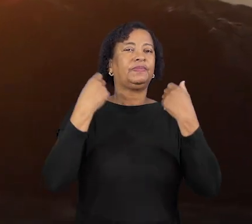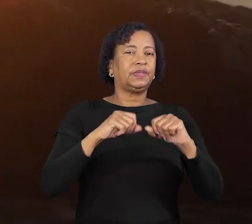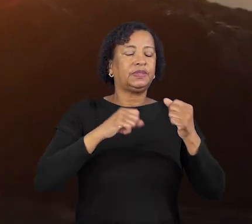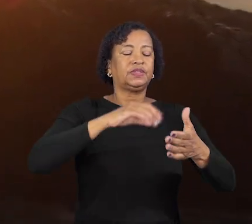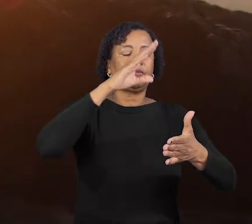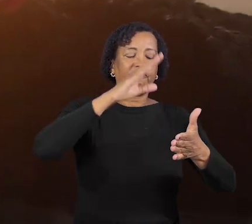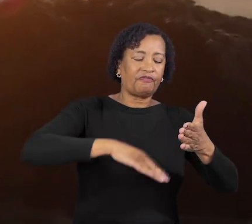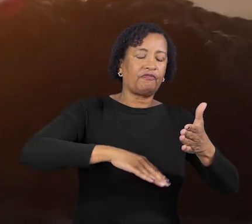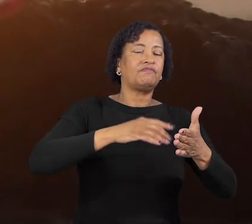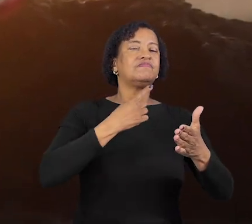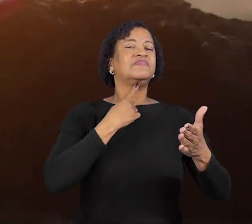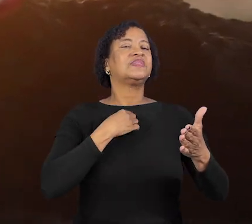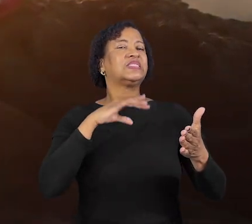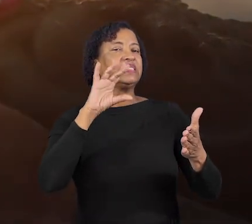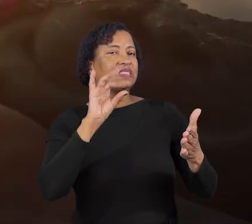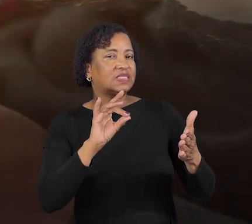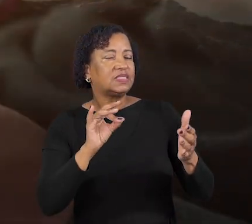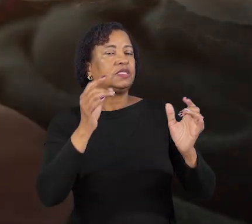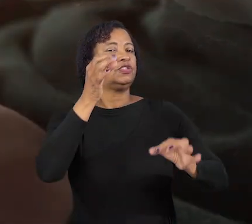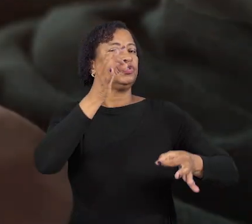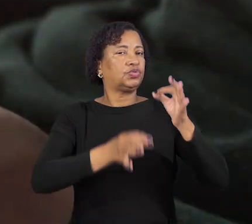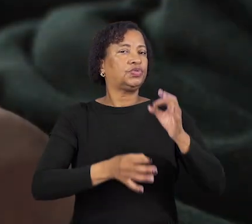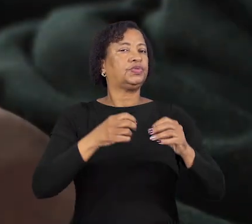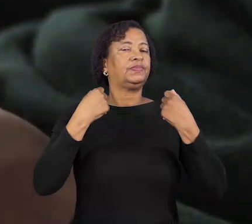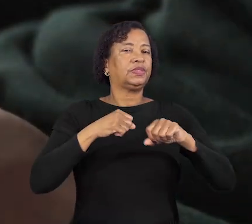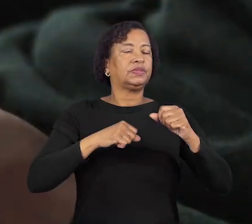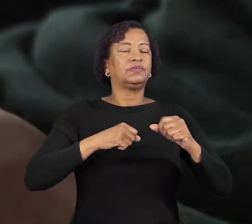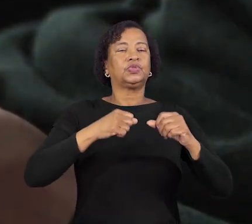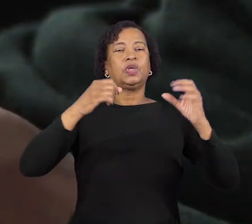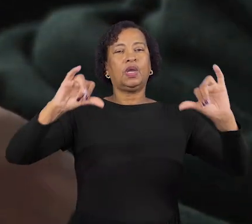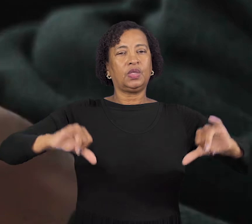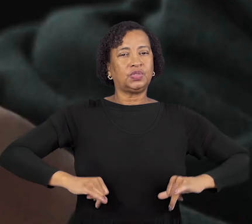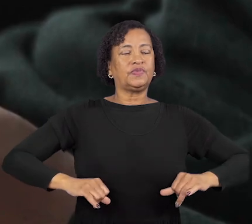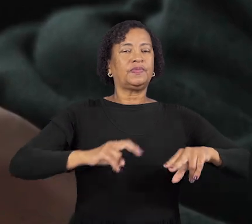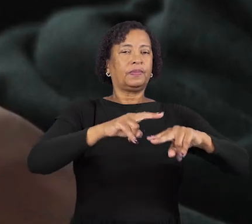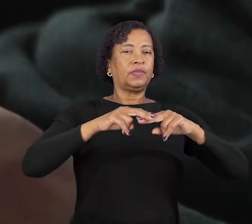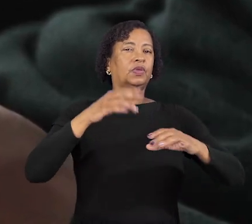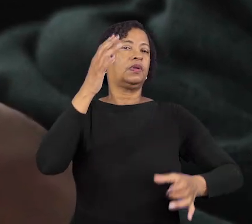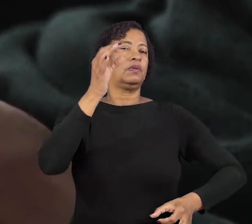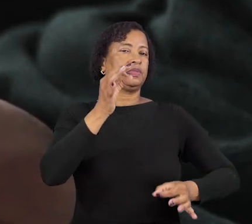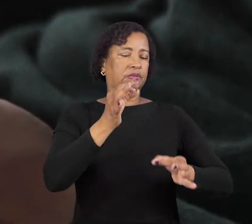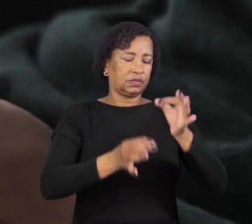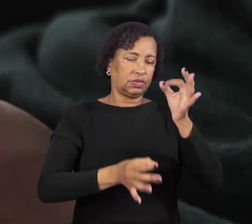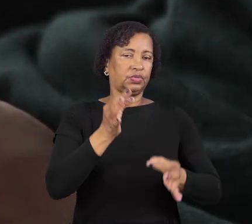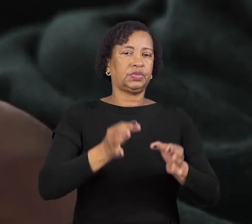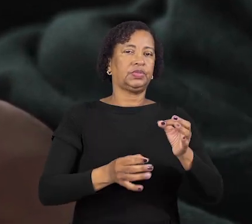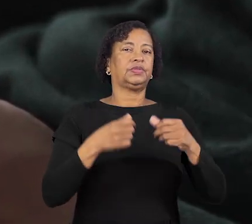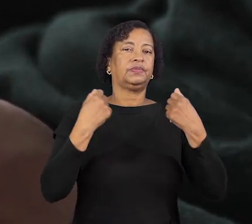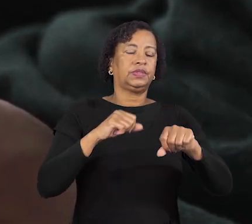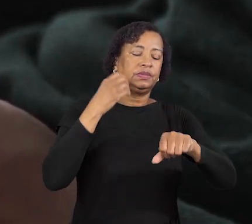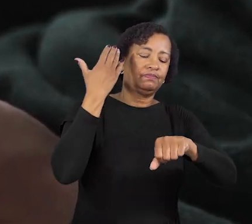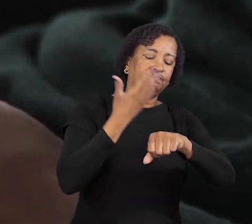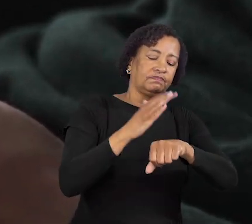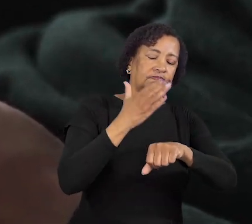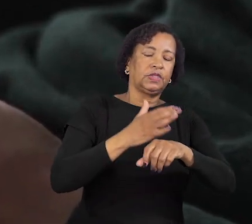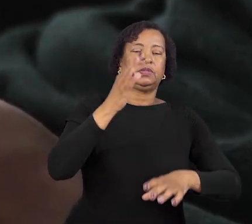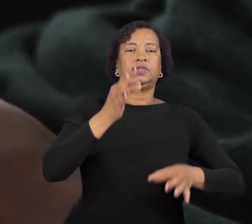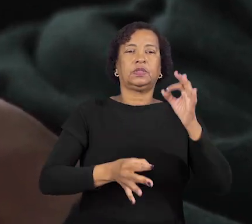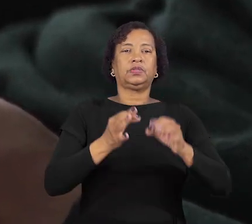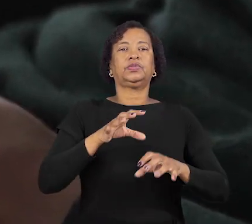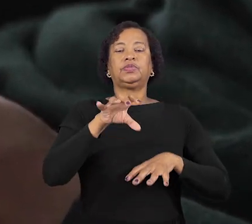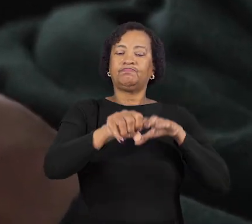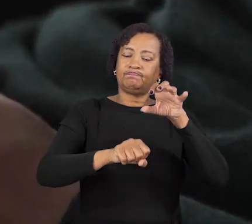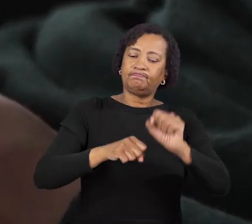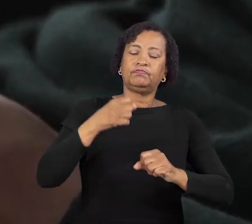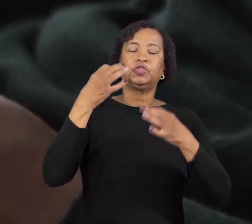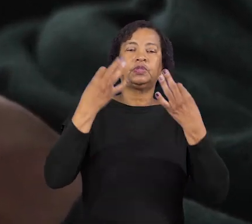Devemos ter fome e sede de justiça, devemos sofrer por causa da justiça e exceder na justiça. Devemos praticar a justiça e